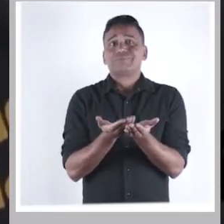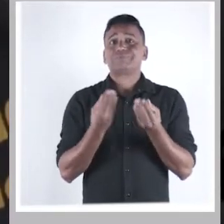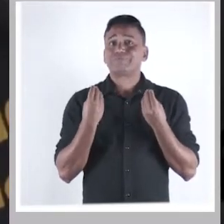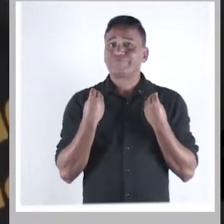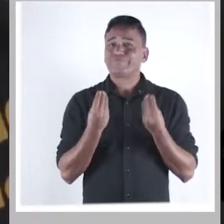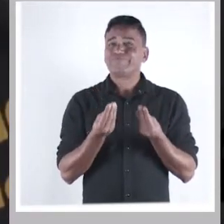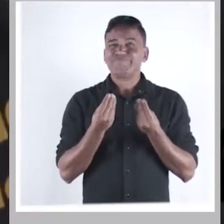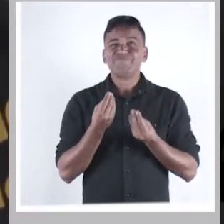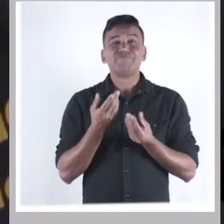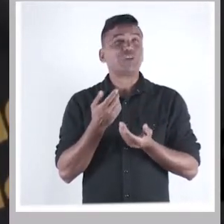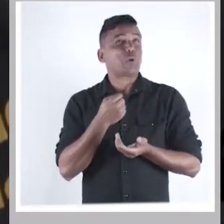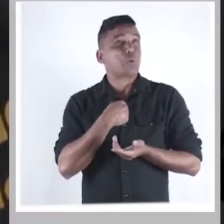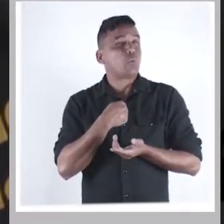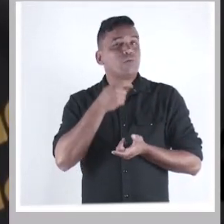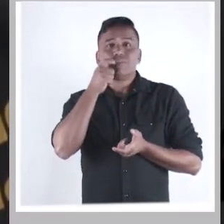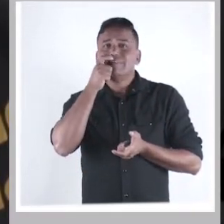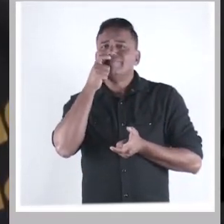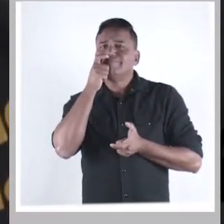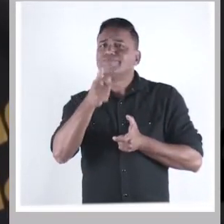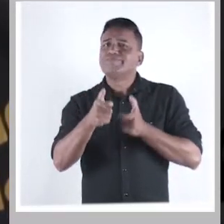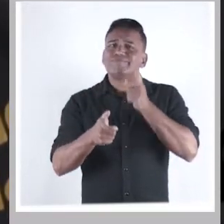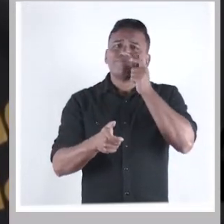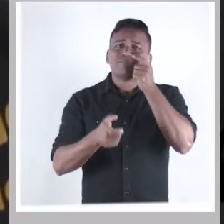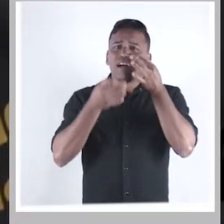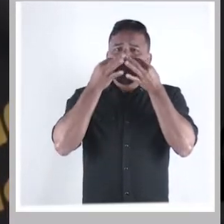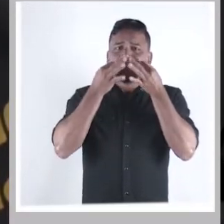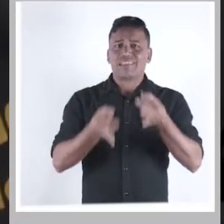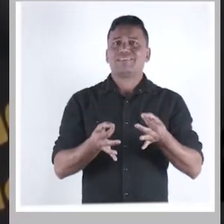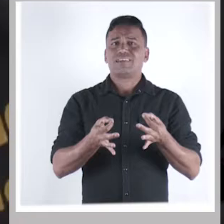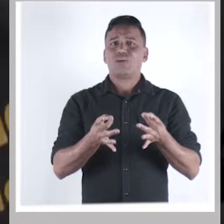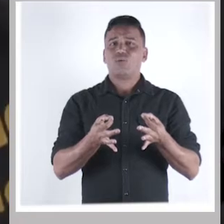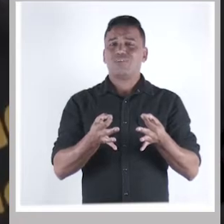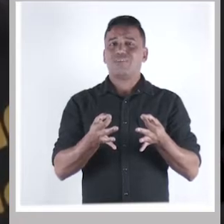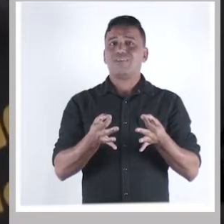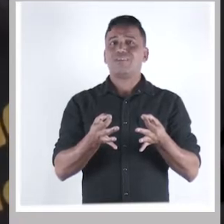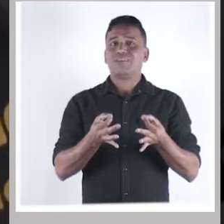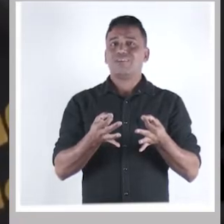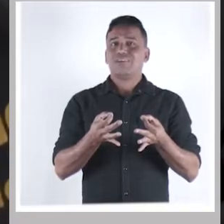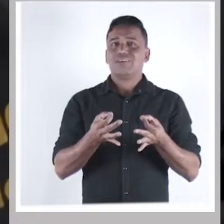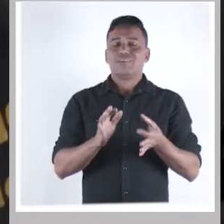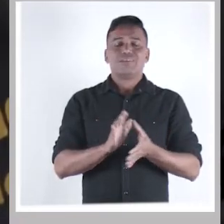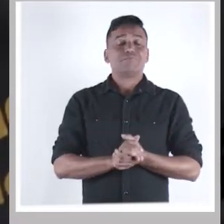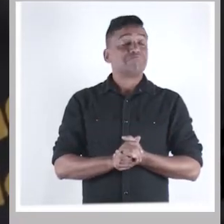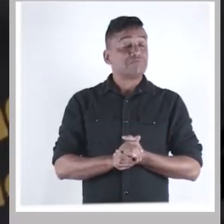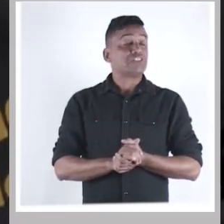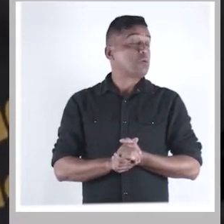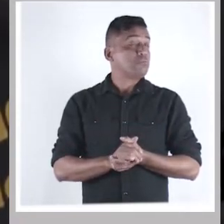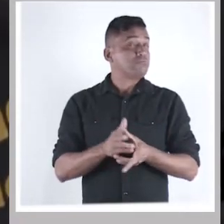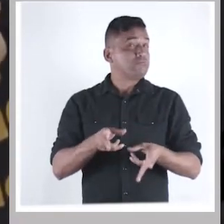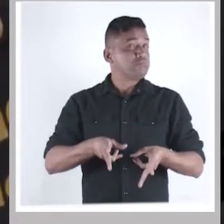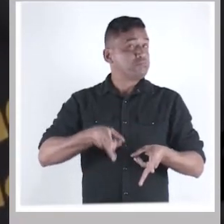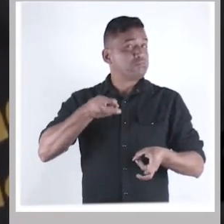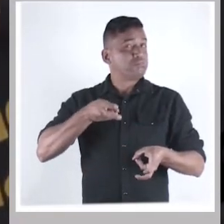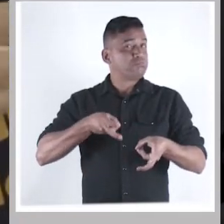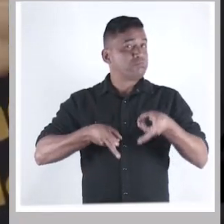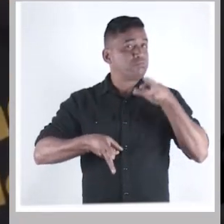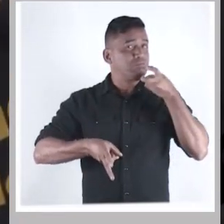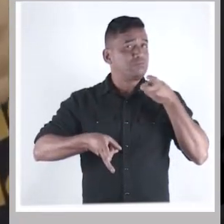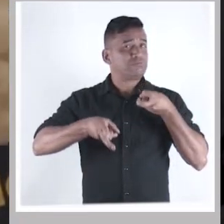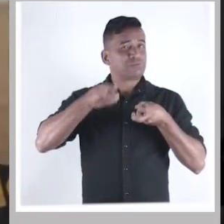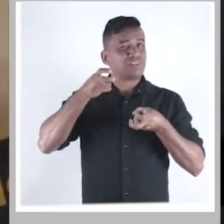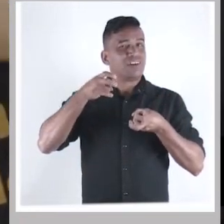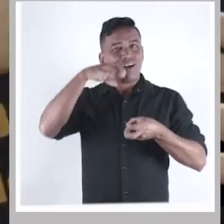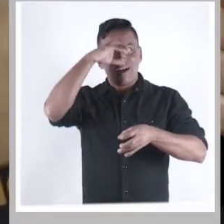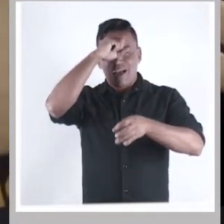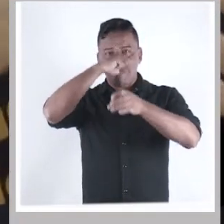aí eu fico atenta, né, a essa forma, né? E aí eu acho que acaba